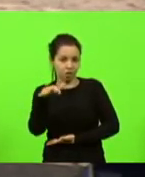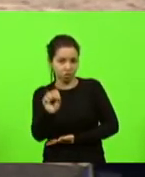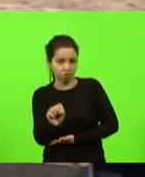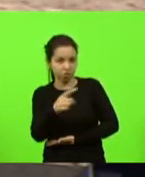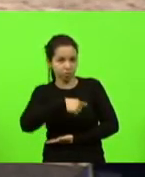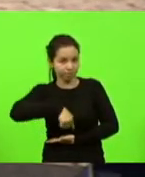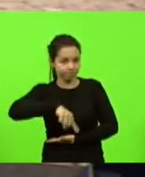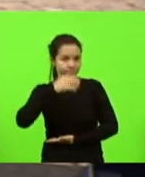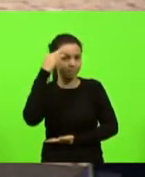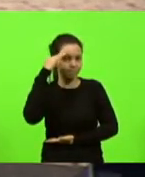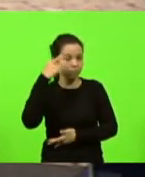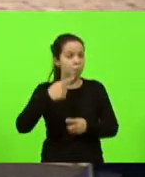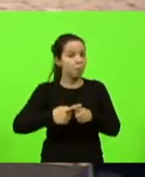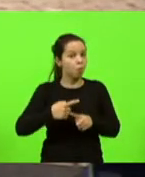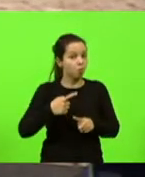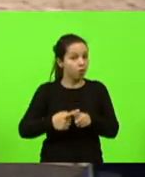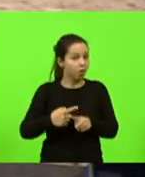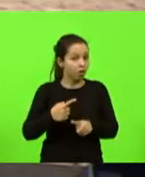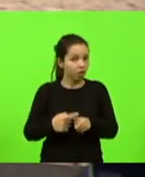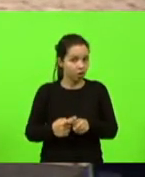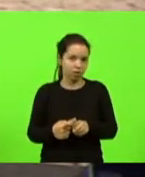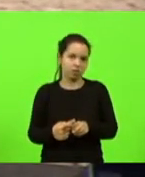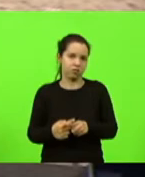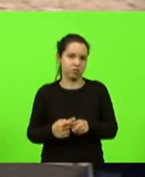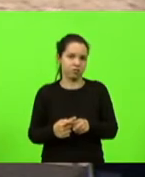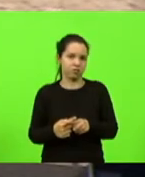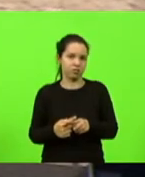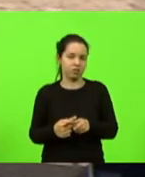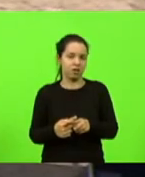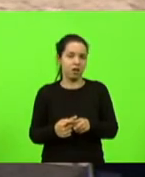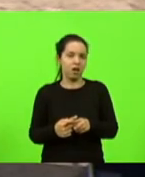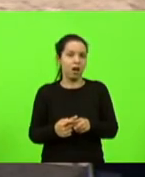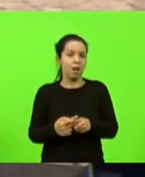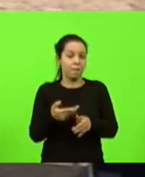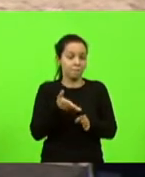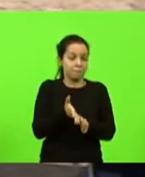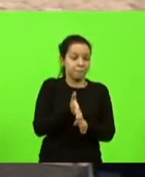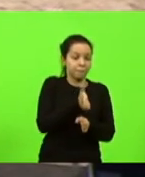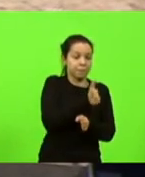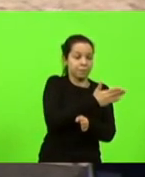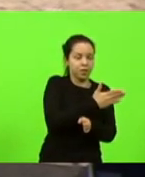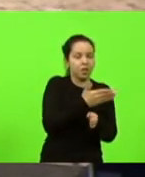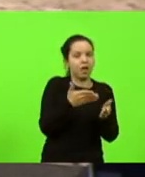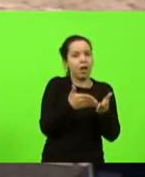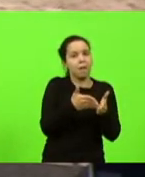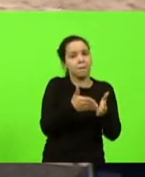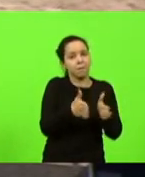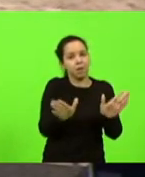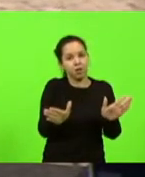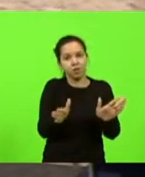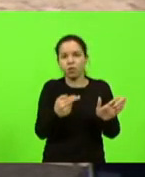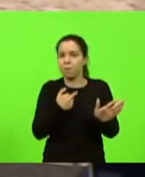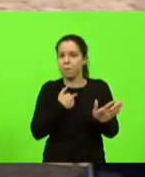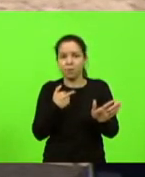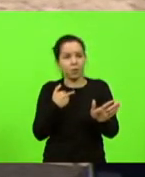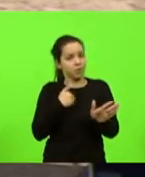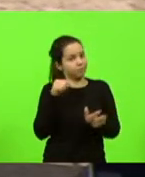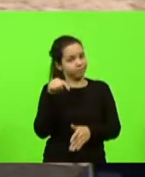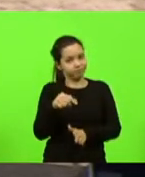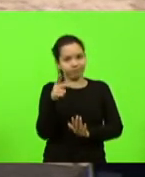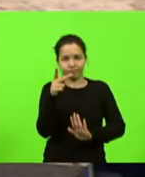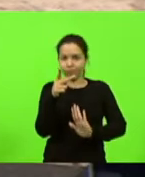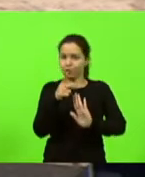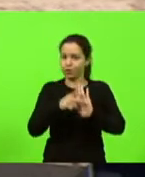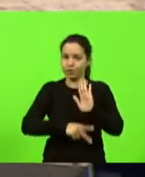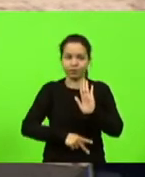se pode deixar aberto o período retroativo nesse projeto de prefis aqui. Tanto